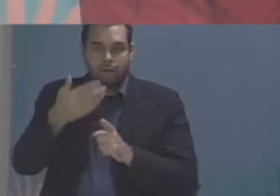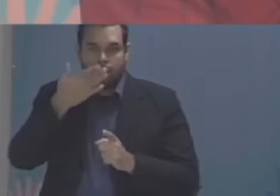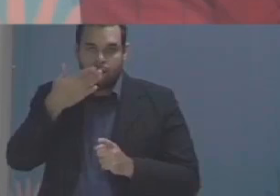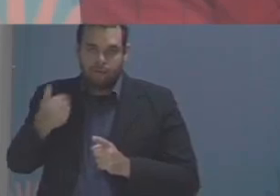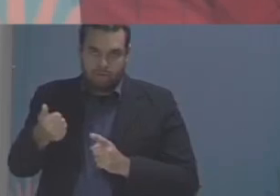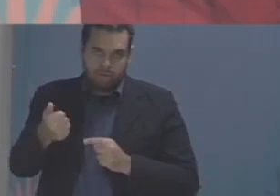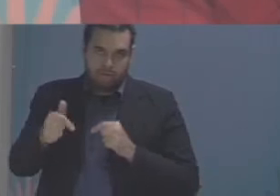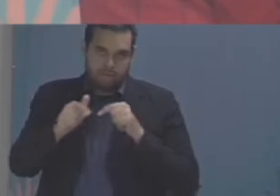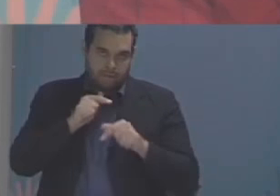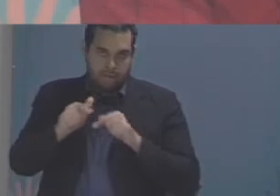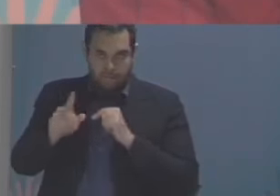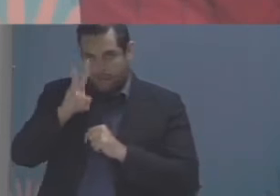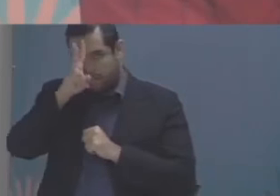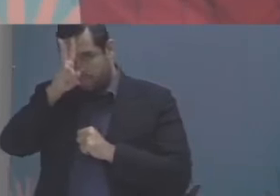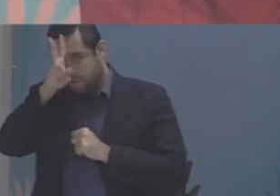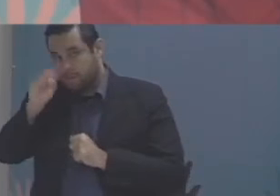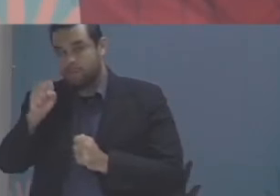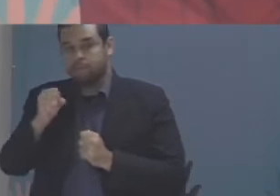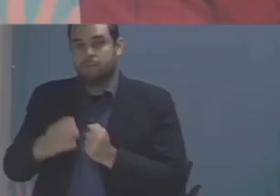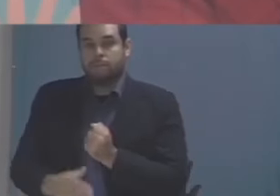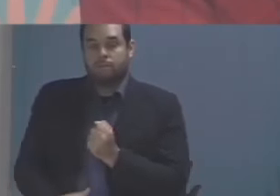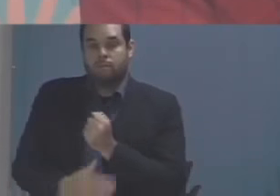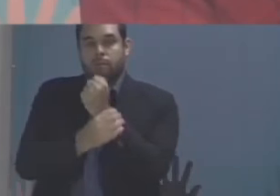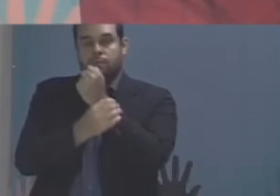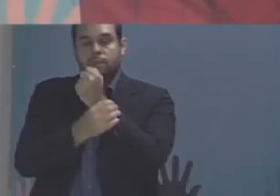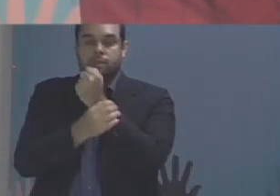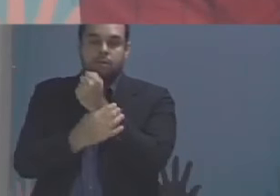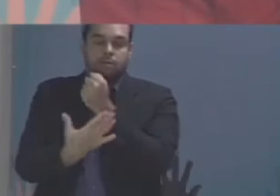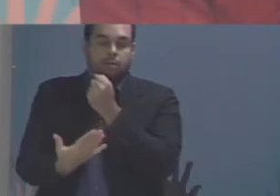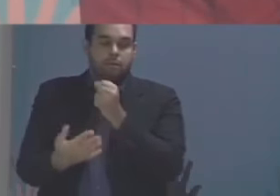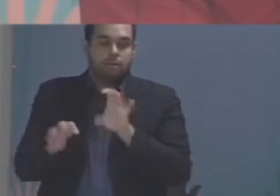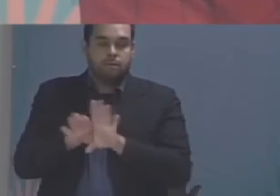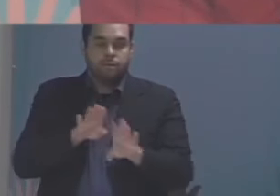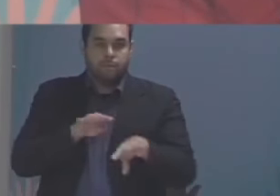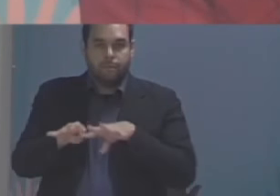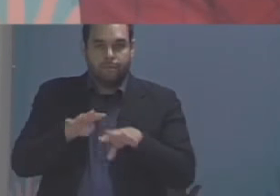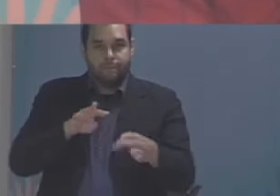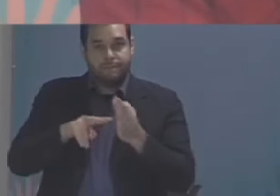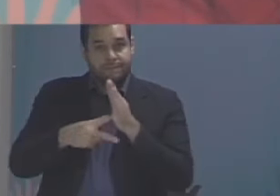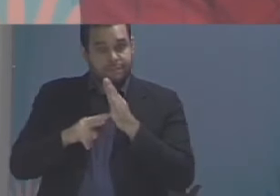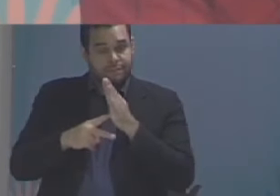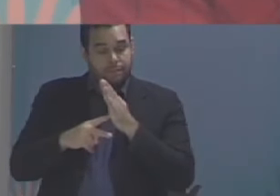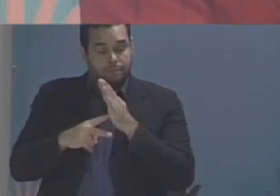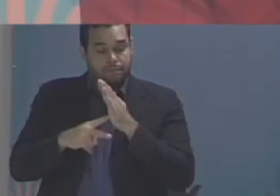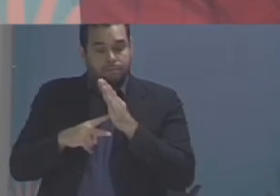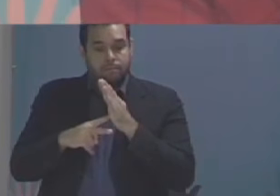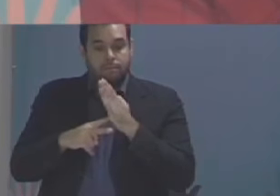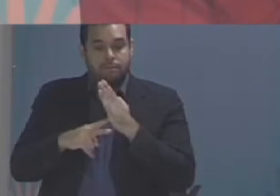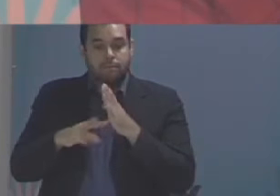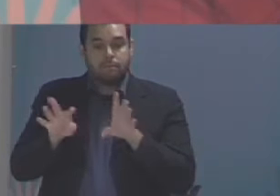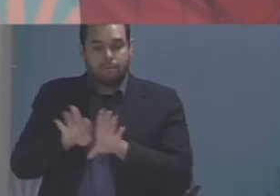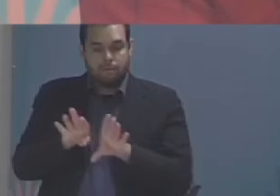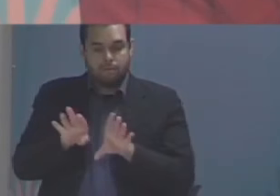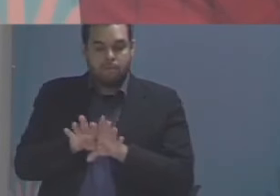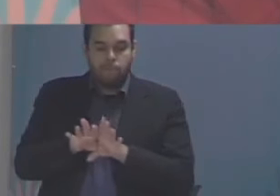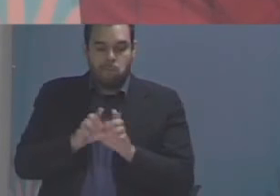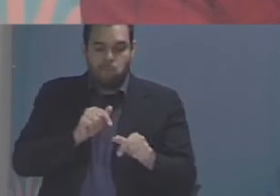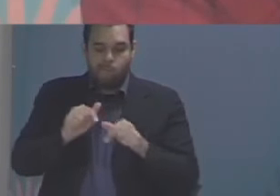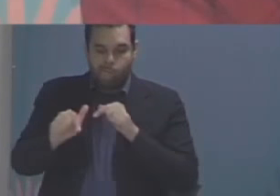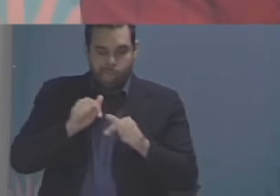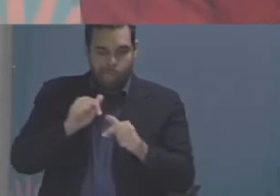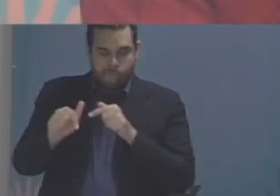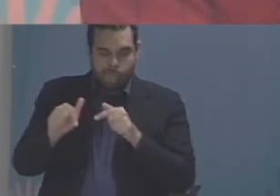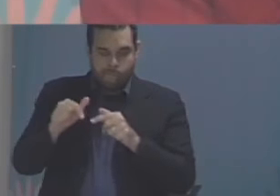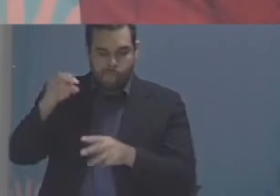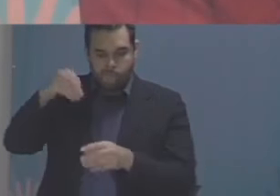é fortalecimento, né, o empoderamento do movimento sindical e o trabalho